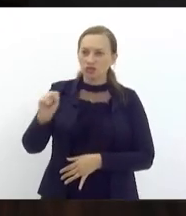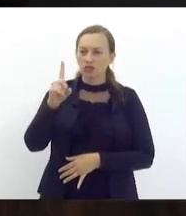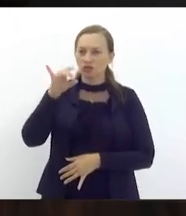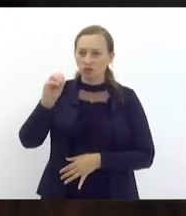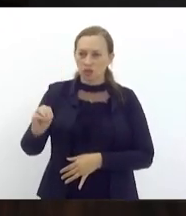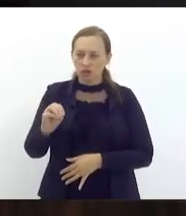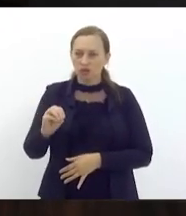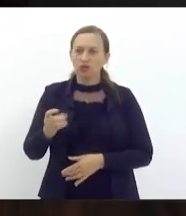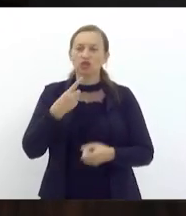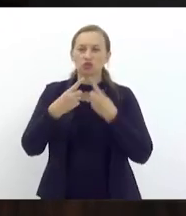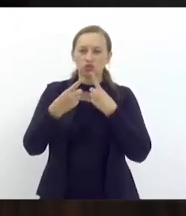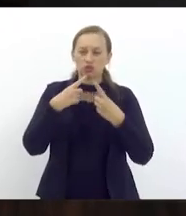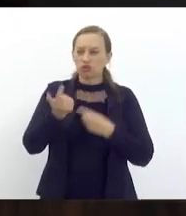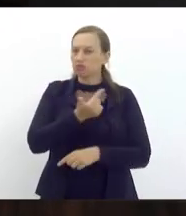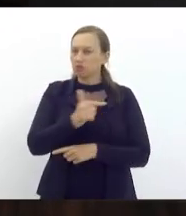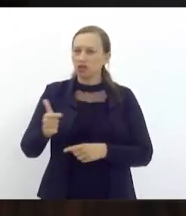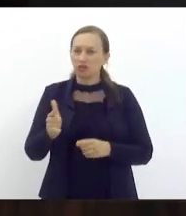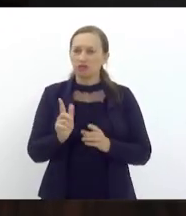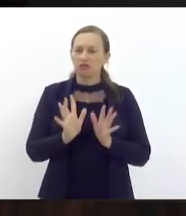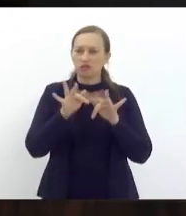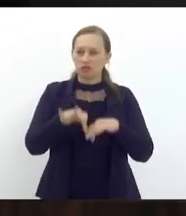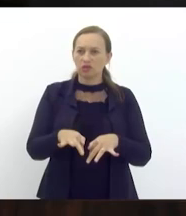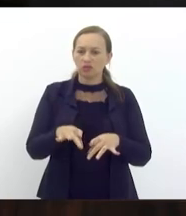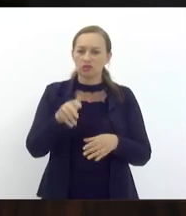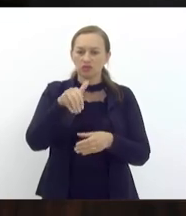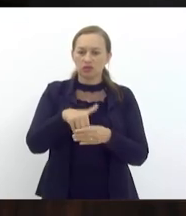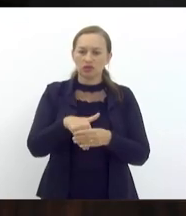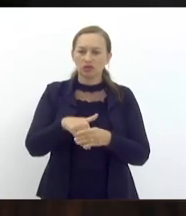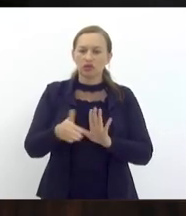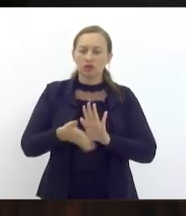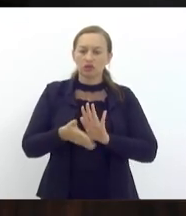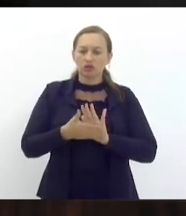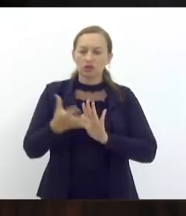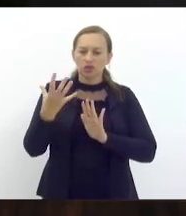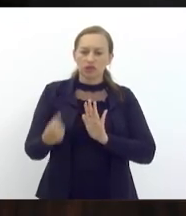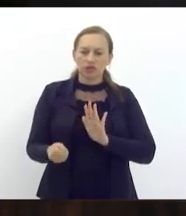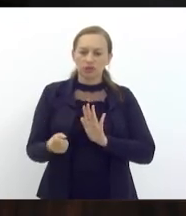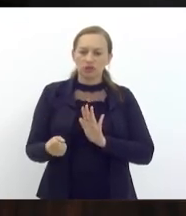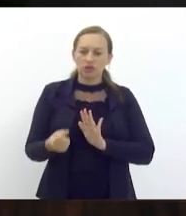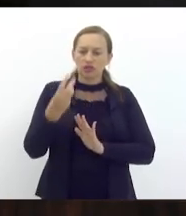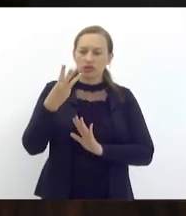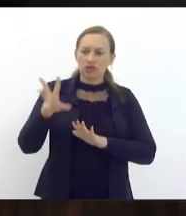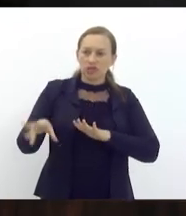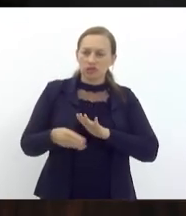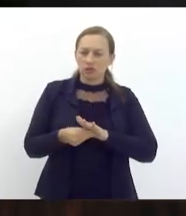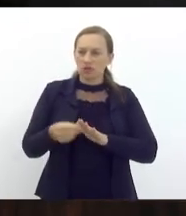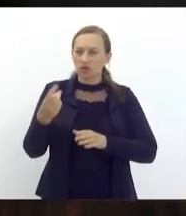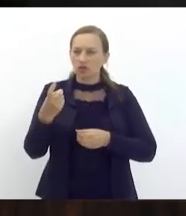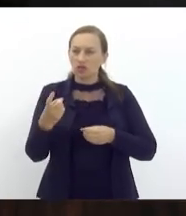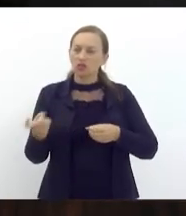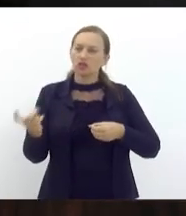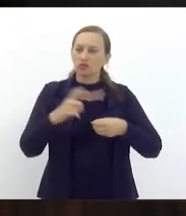deodalto em discussão da discussão presente proposta recebeu três emendas e retornas comissões